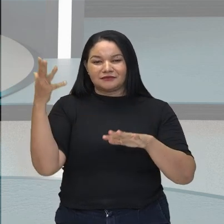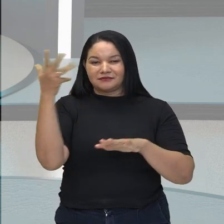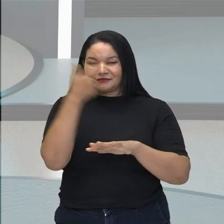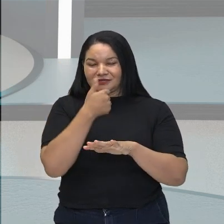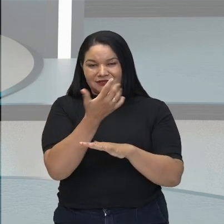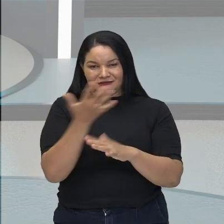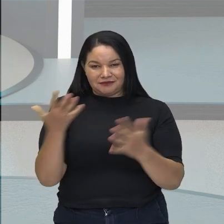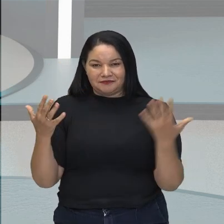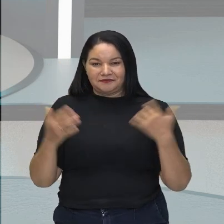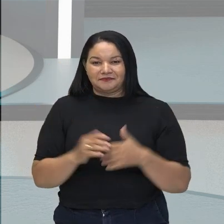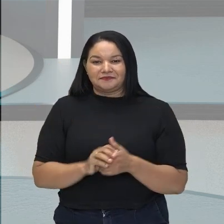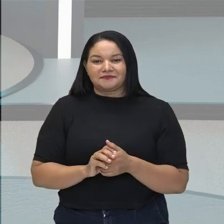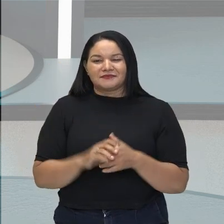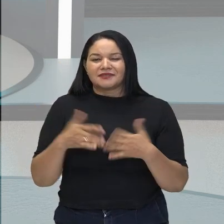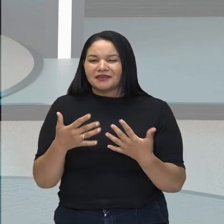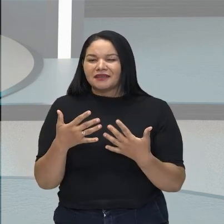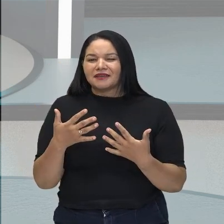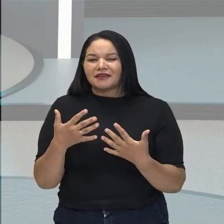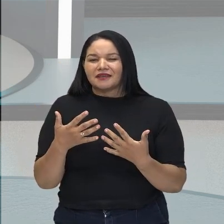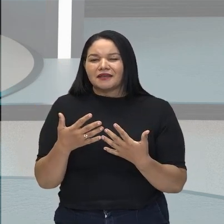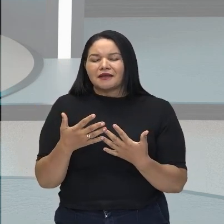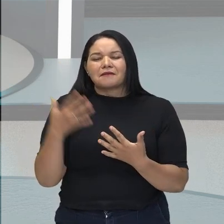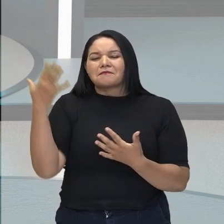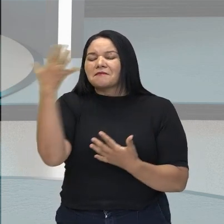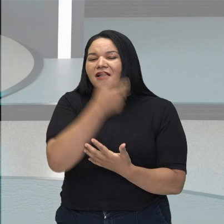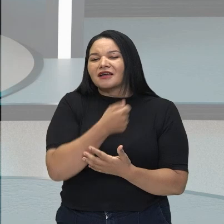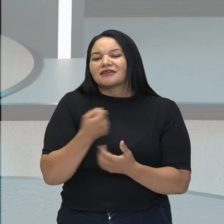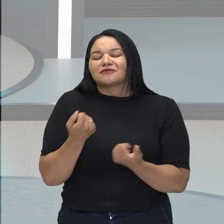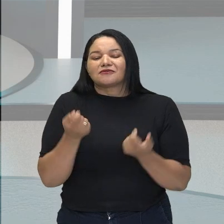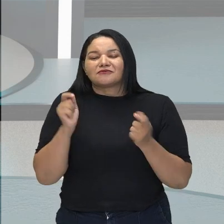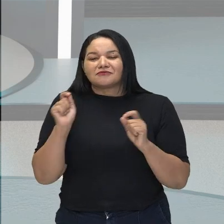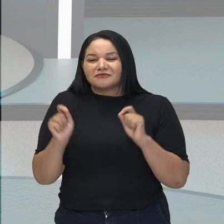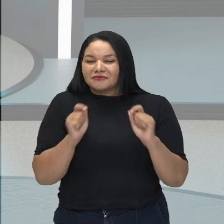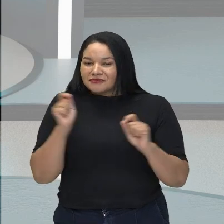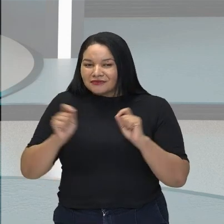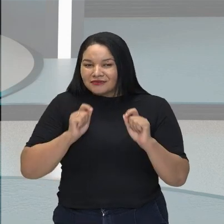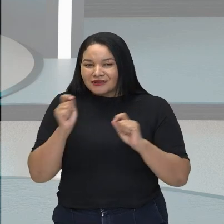paisaje. O que embelece, né, a paisagem? El